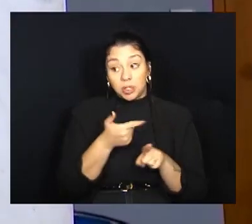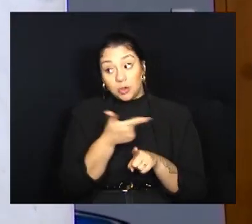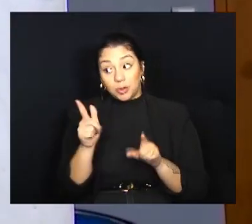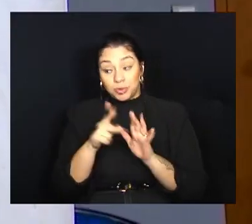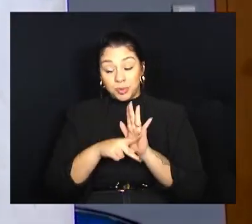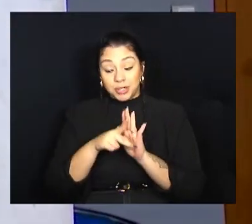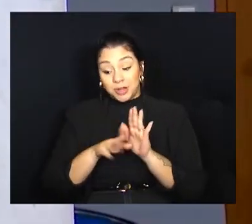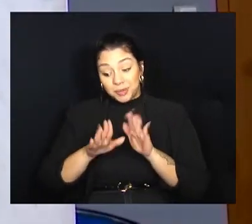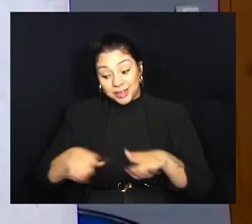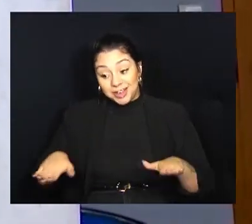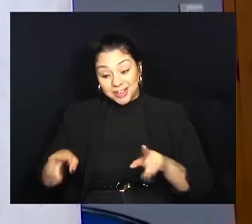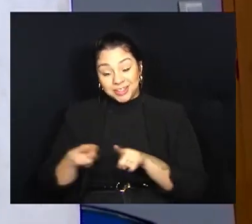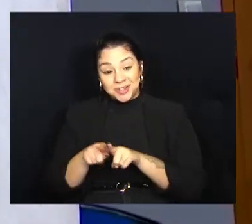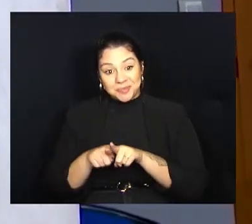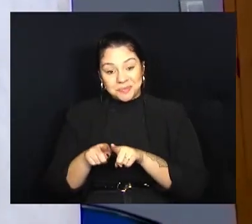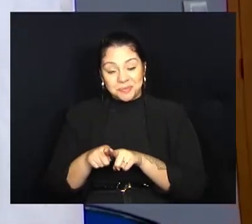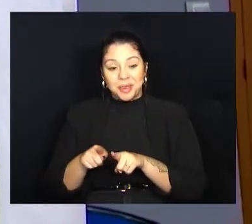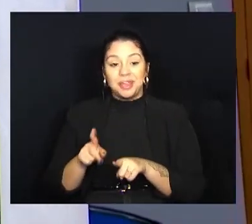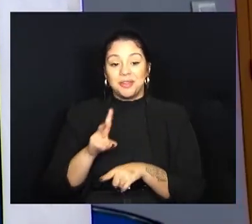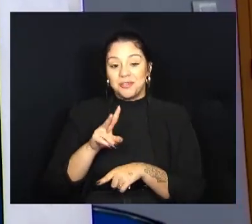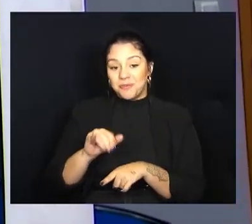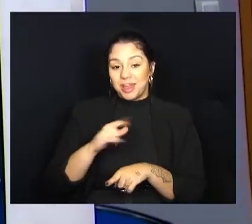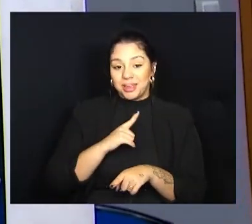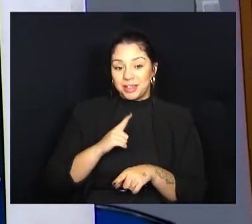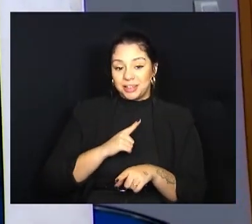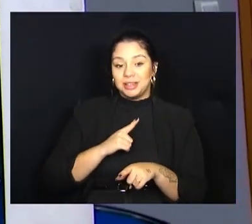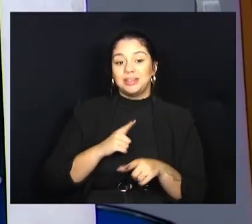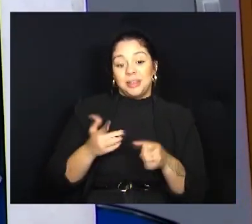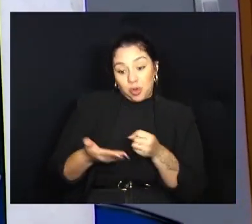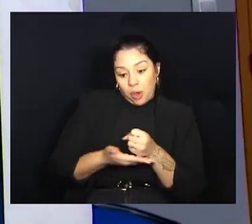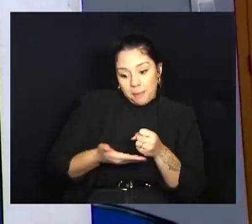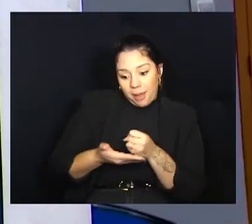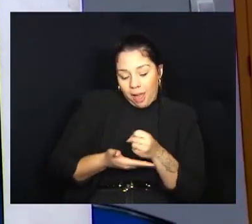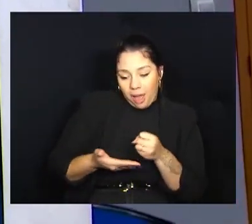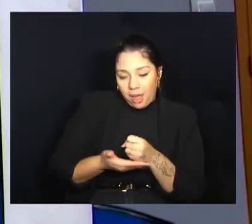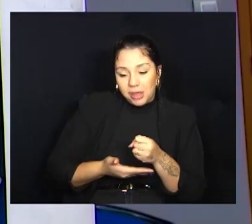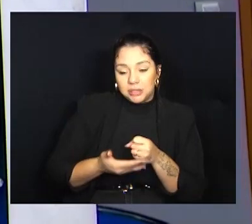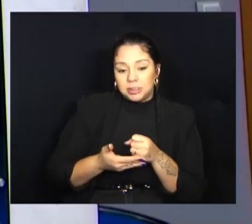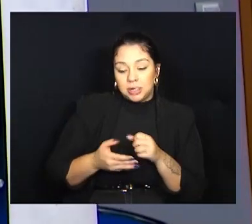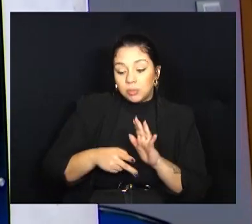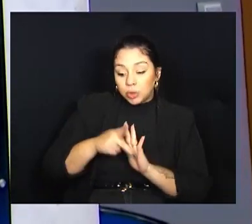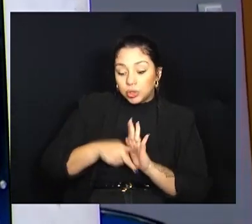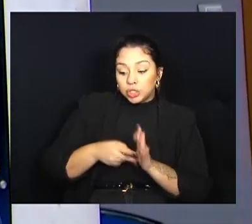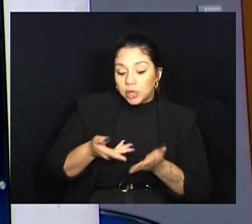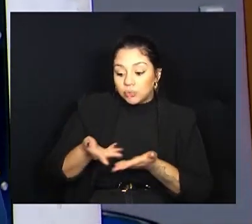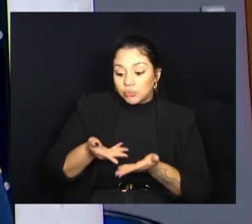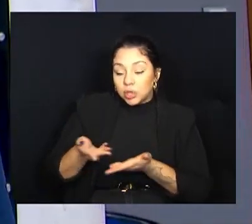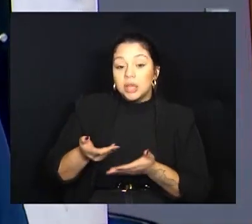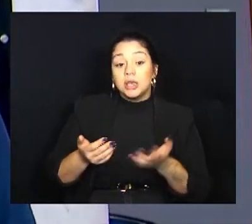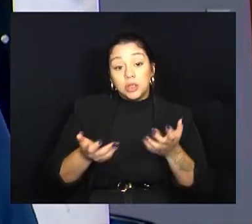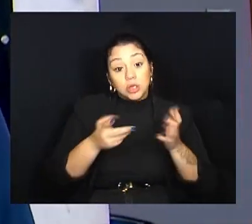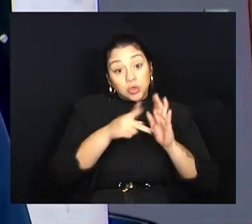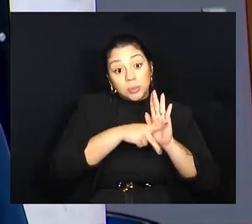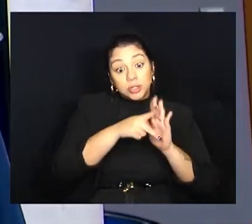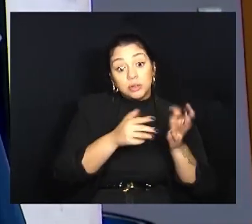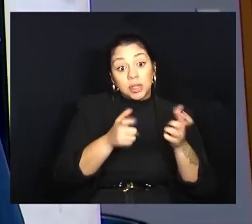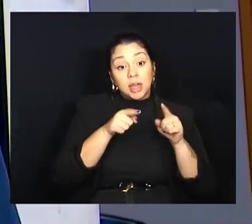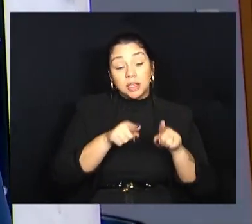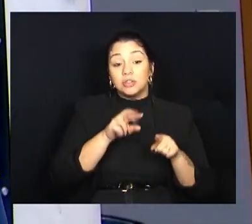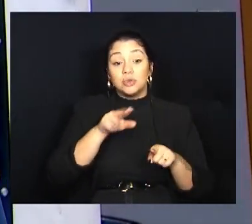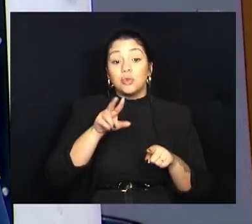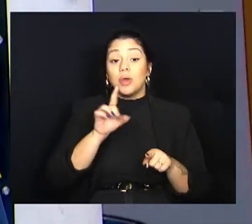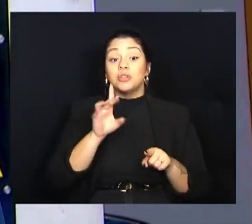crianças também, que a gente vai ter também projetos com a base. E é isso que o projeto quer, não somente